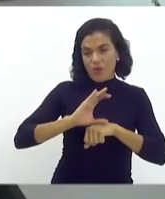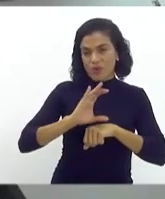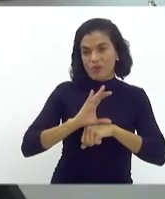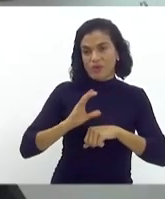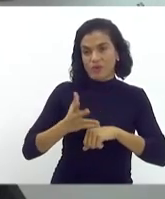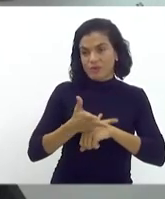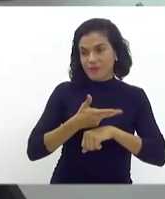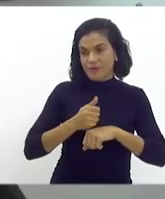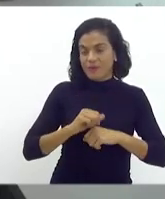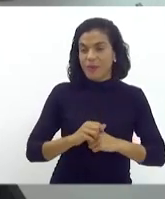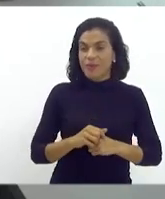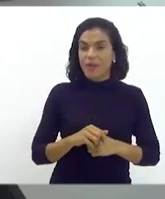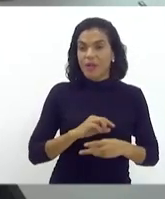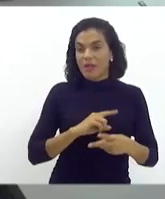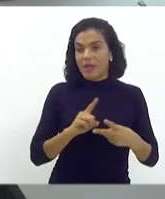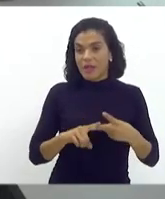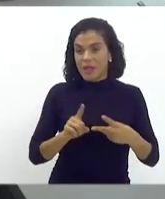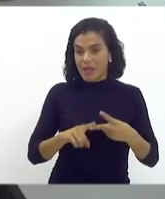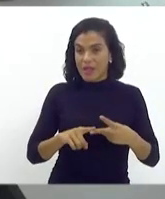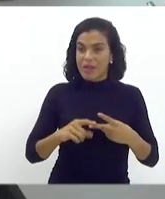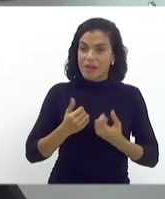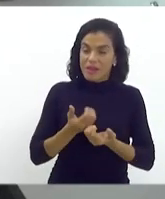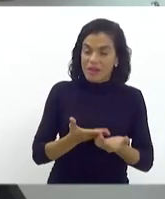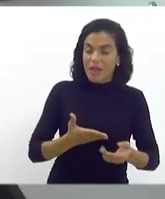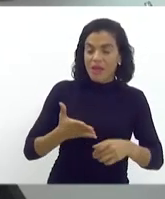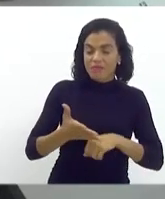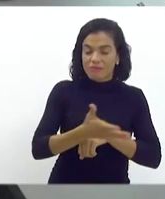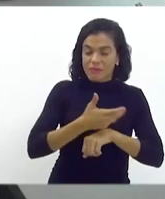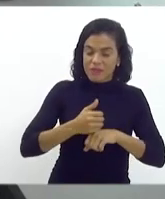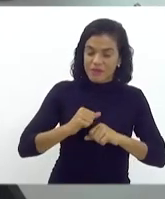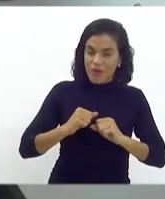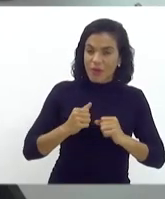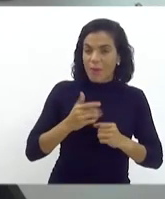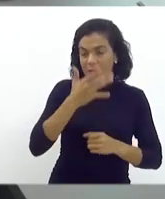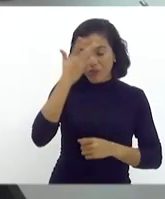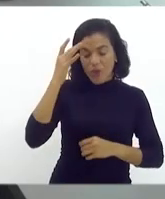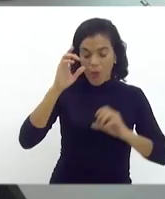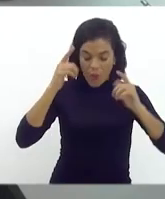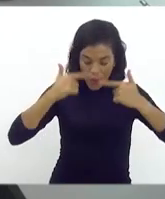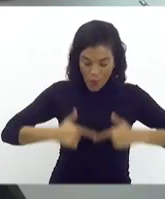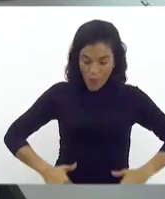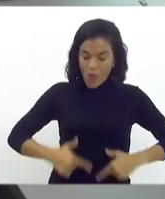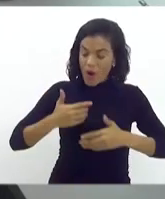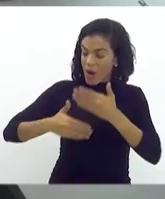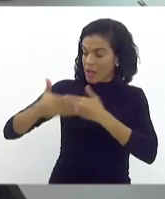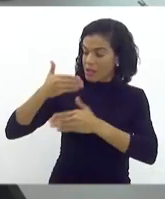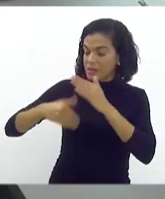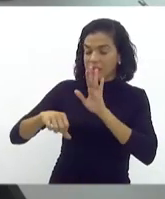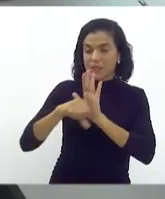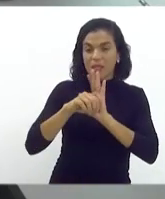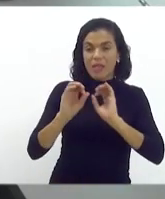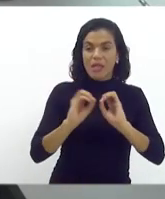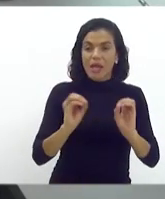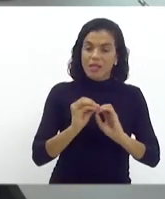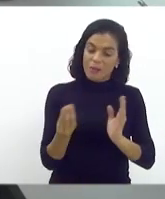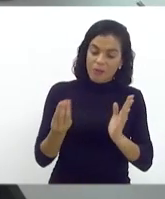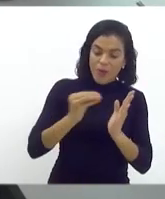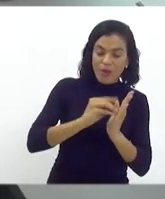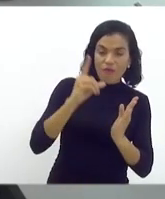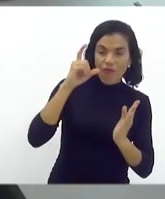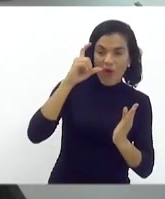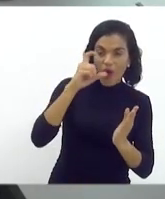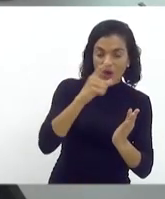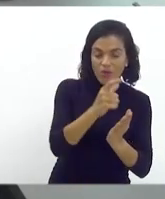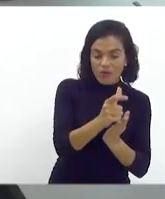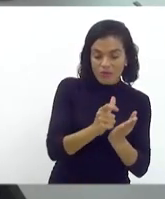eu acabei de dizer a outra evitar esforços para aqueles que não tenham antecedentes criminais não tem suas imagens incluídas em álbuns